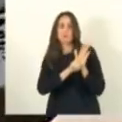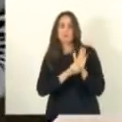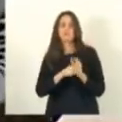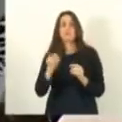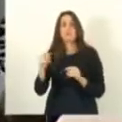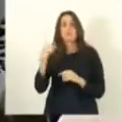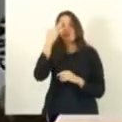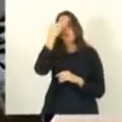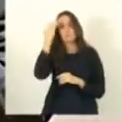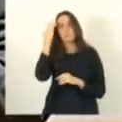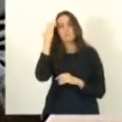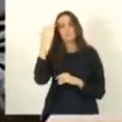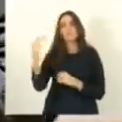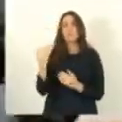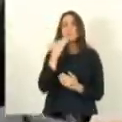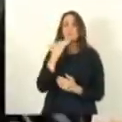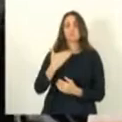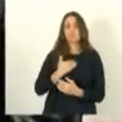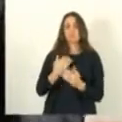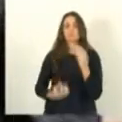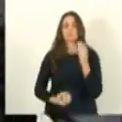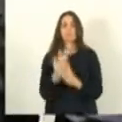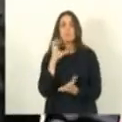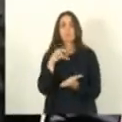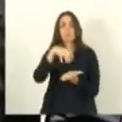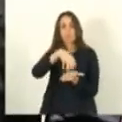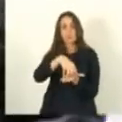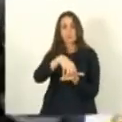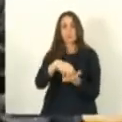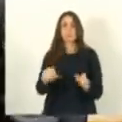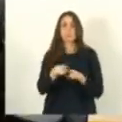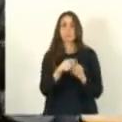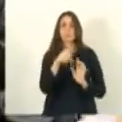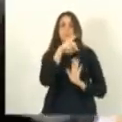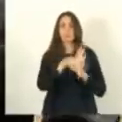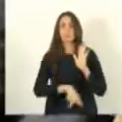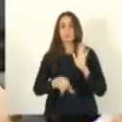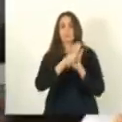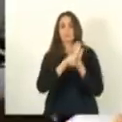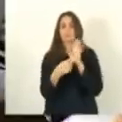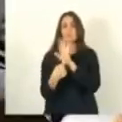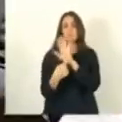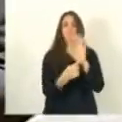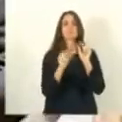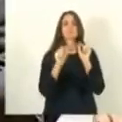e demais autoridades. Hoje também, presidente, apresentamos aí esse projeto de lei